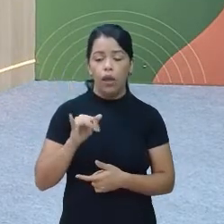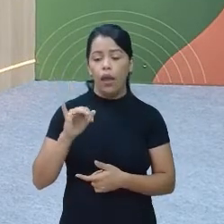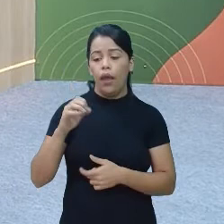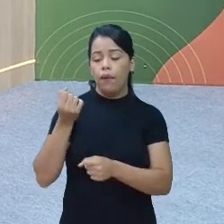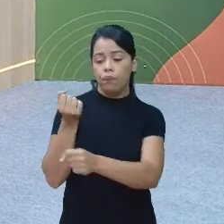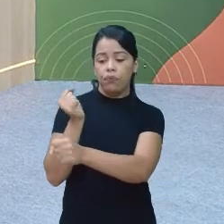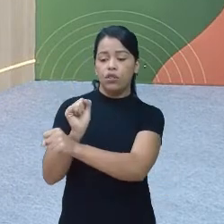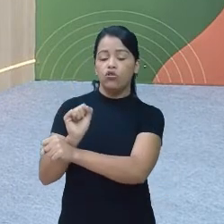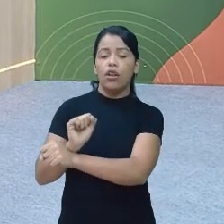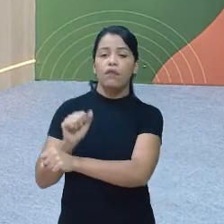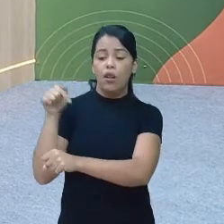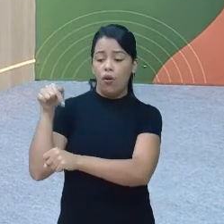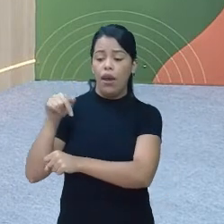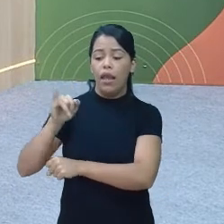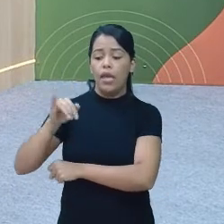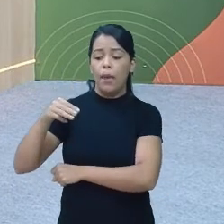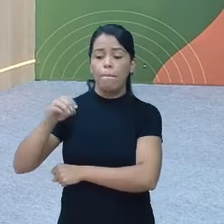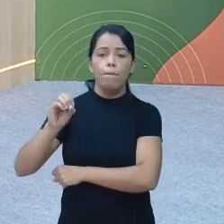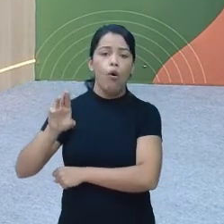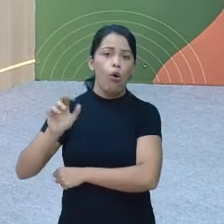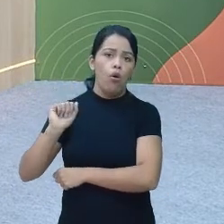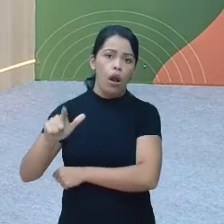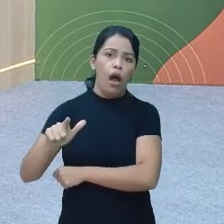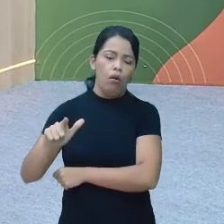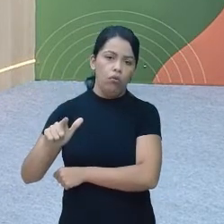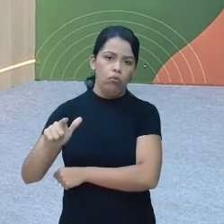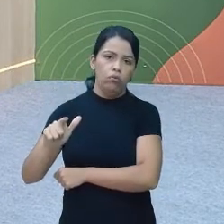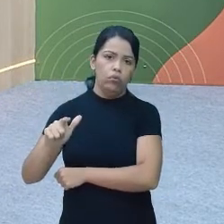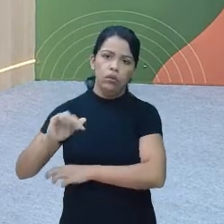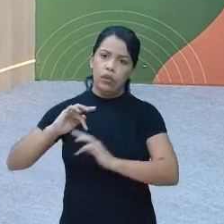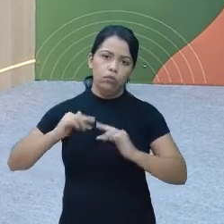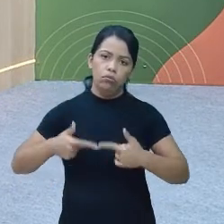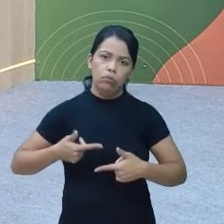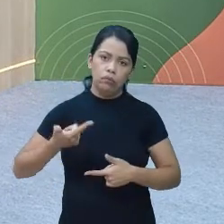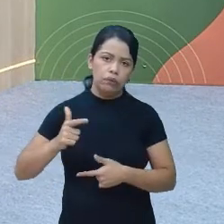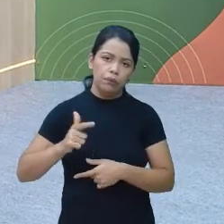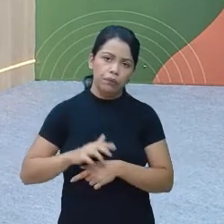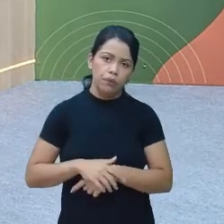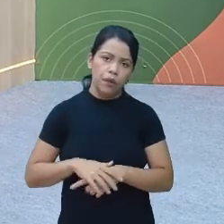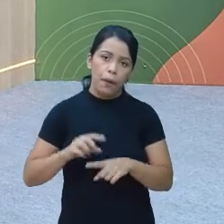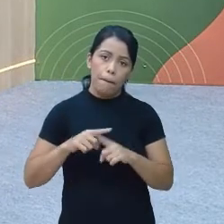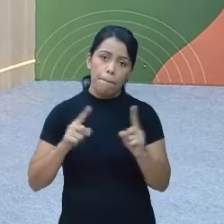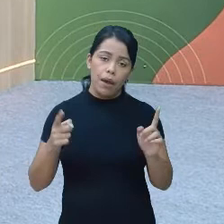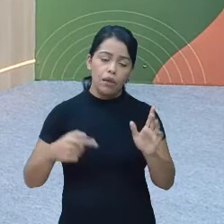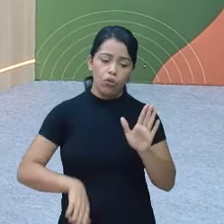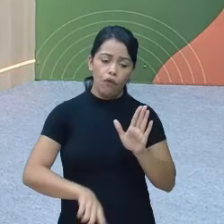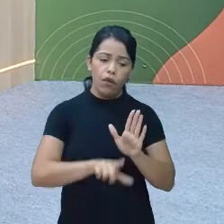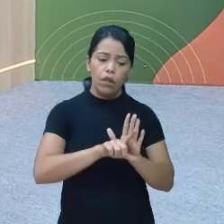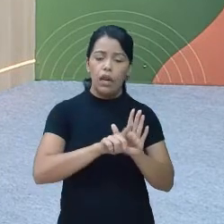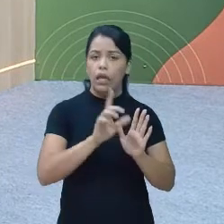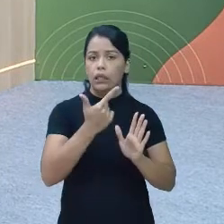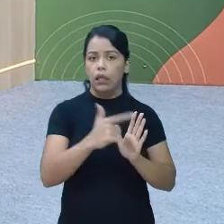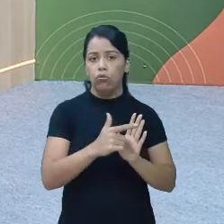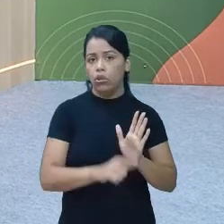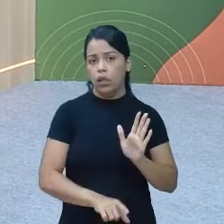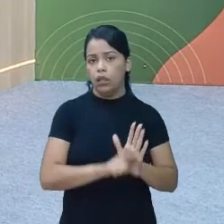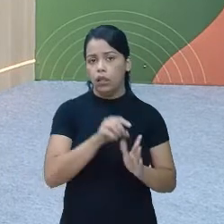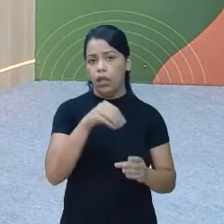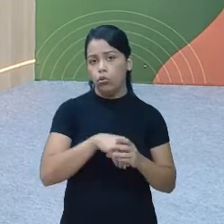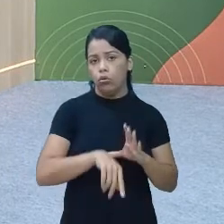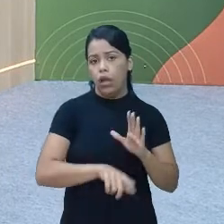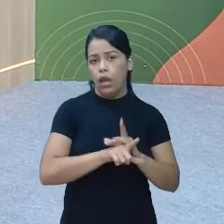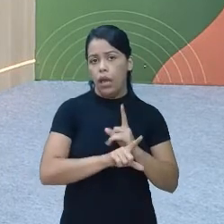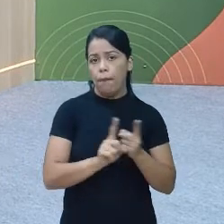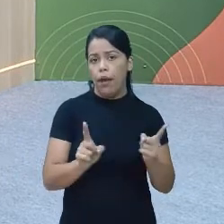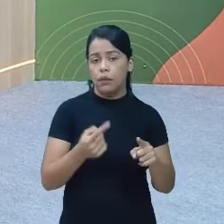se entendia desse modo. Né? Então, nem estou falando sobre moralidade, eu estou falando sobre legalidade. Né? A lei permitiu o tráfico até 1831, depois daí